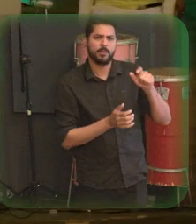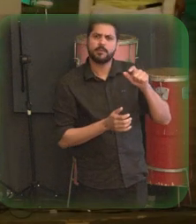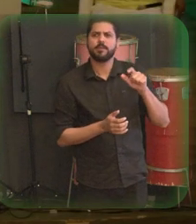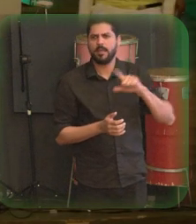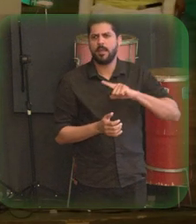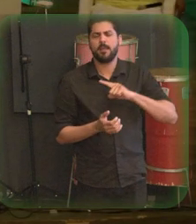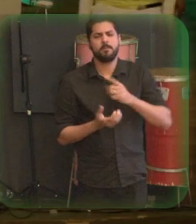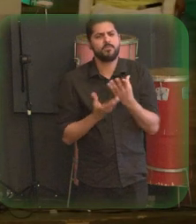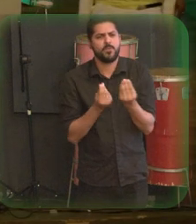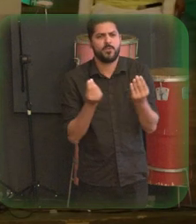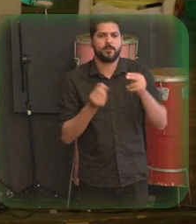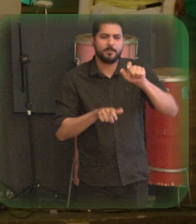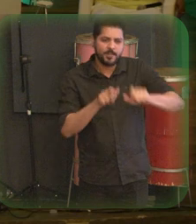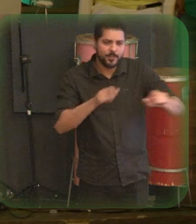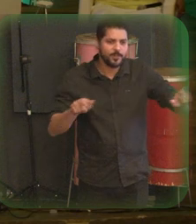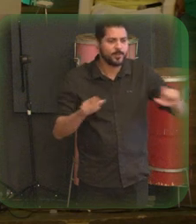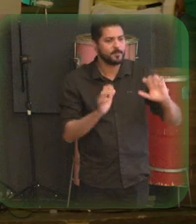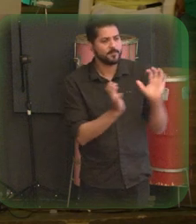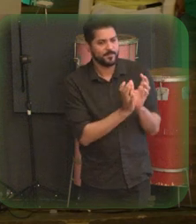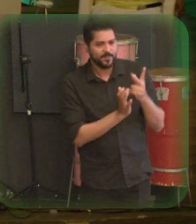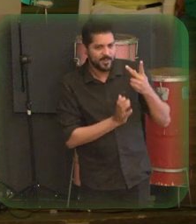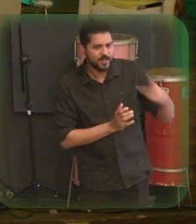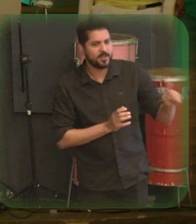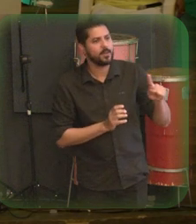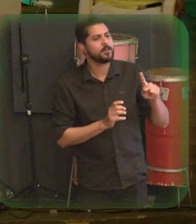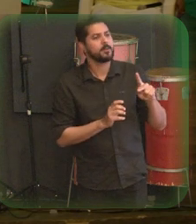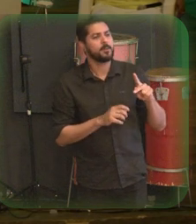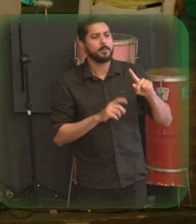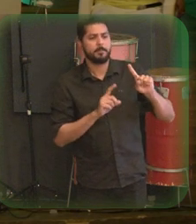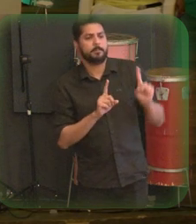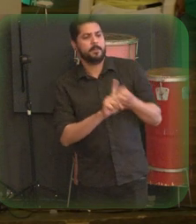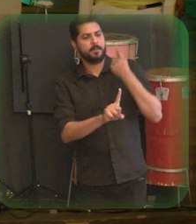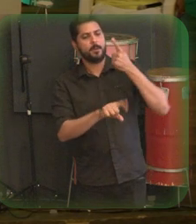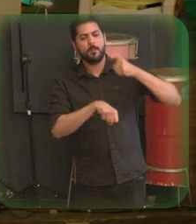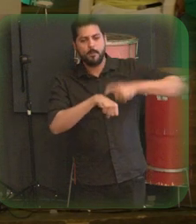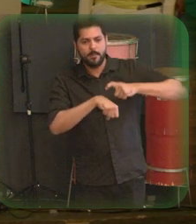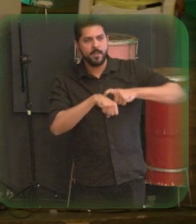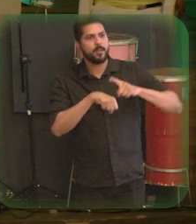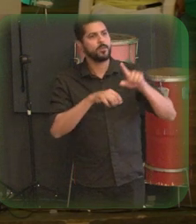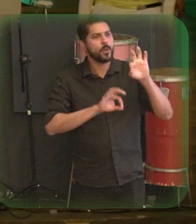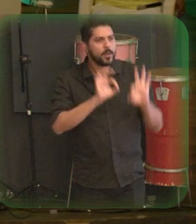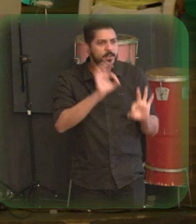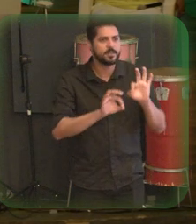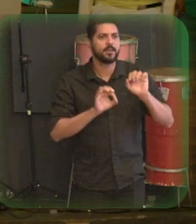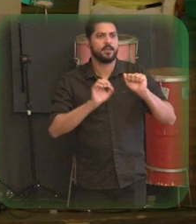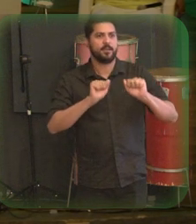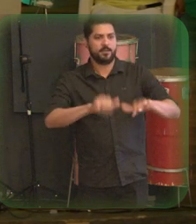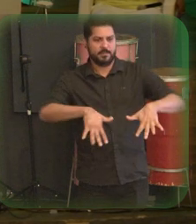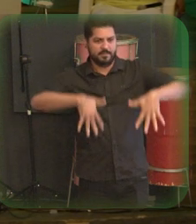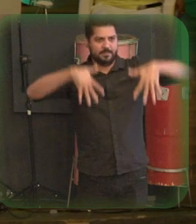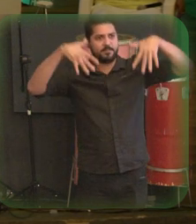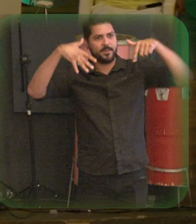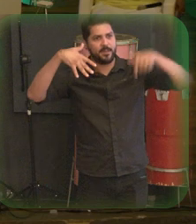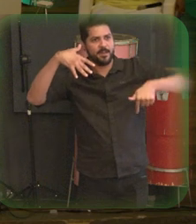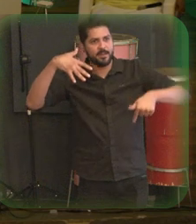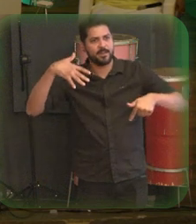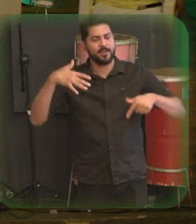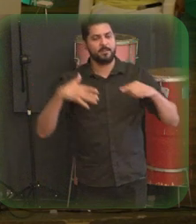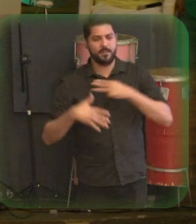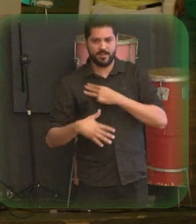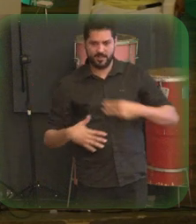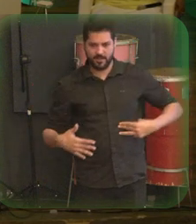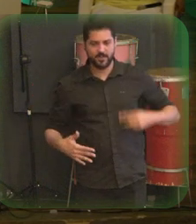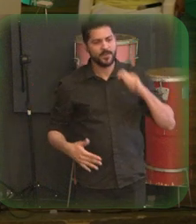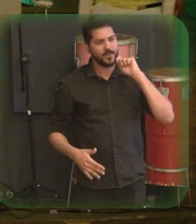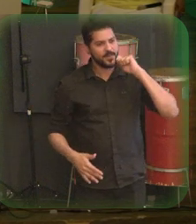mas quero deixar registrado aqui que desde o primeiro momento que essa proposta, construir esse momento com o ministro Silvio Almeida, com a Secretaria de Justiça e